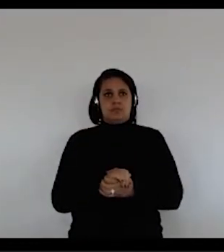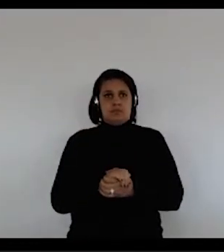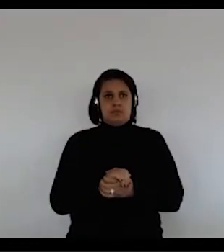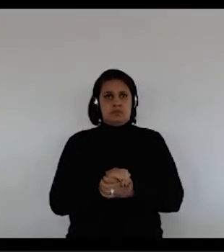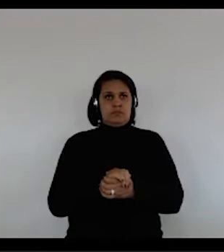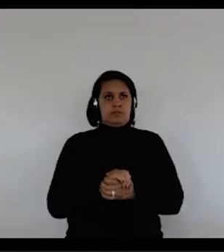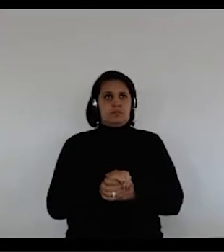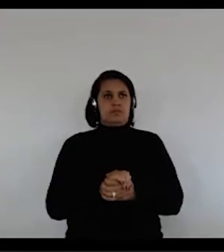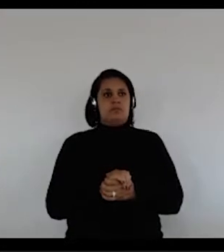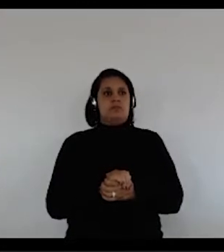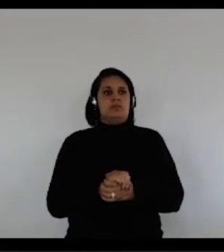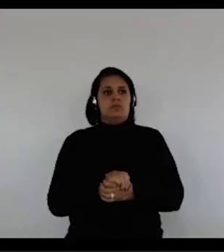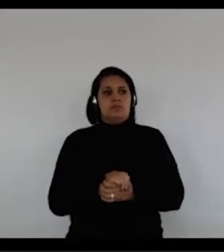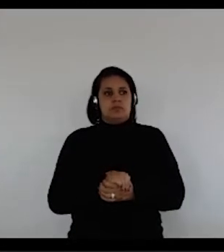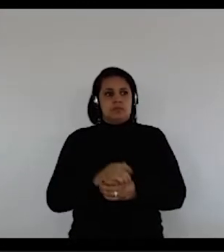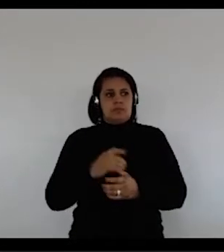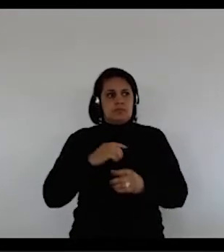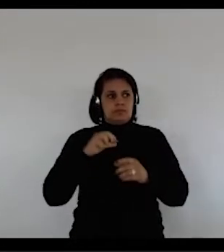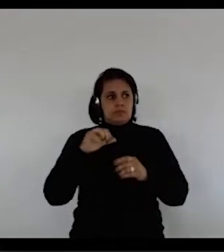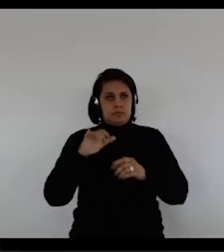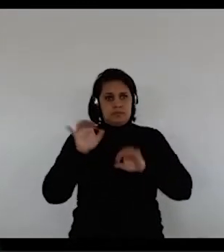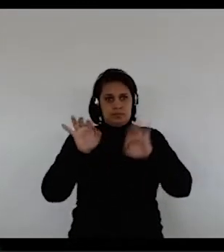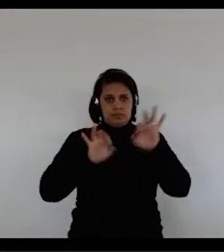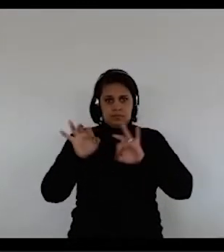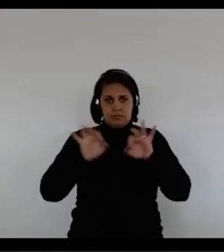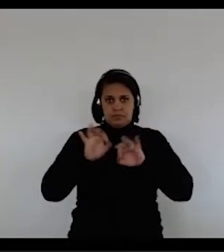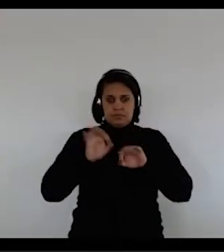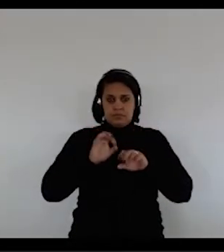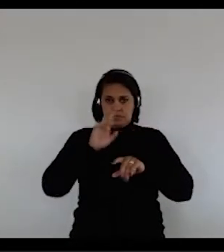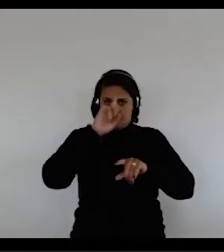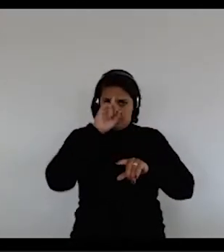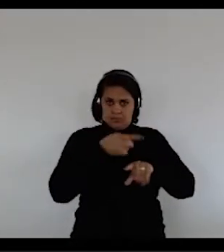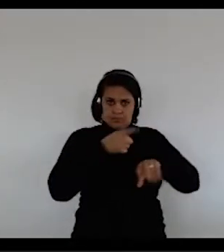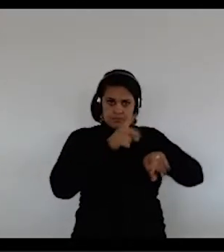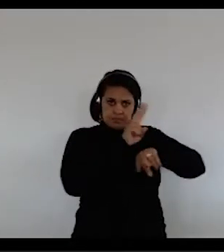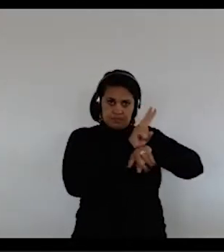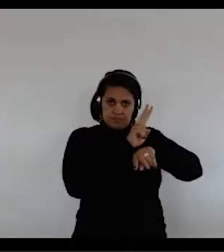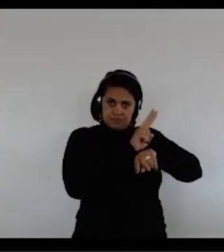de proteção e algumas mais. Nos outros processos,